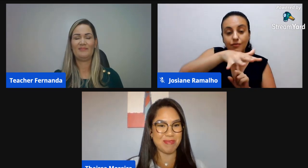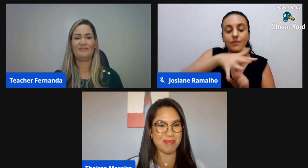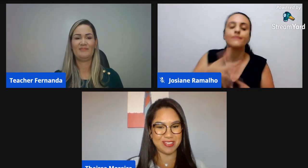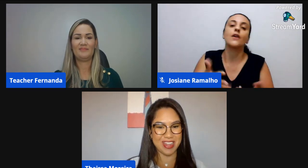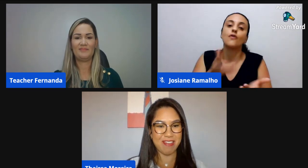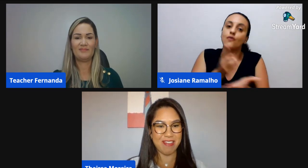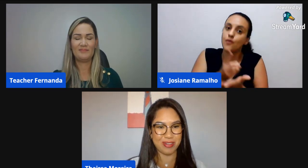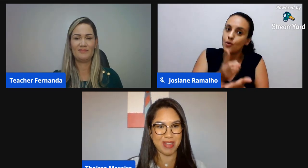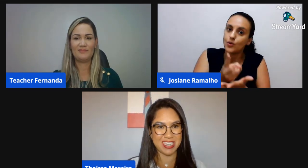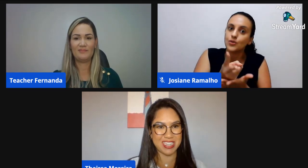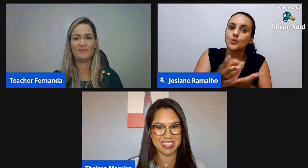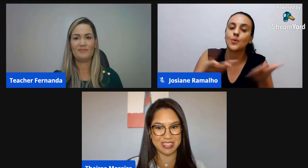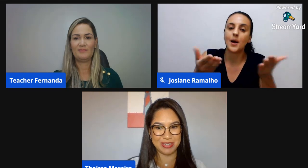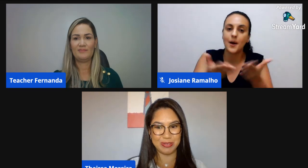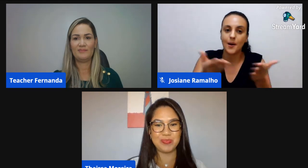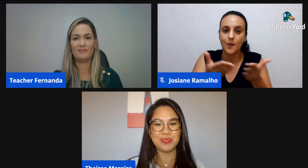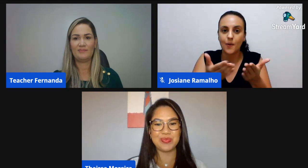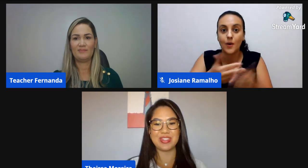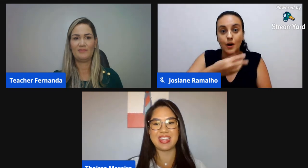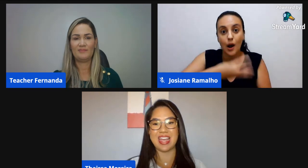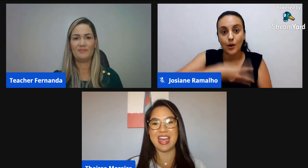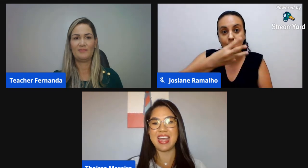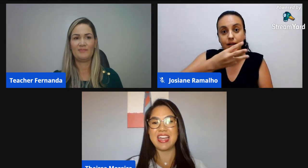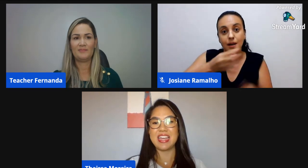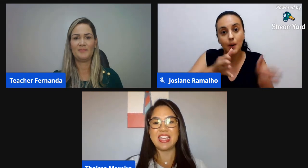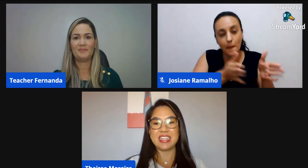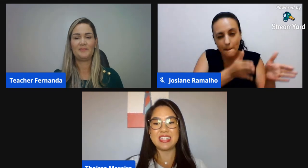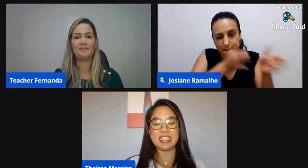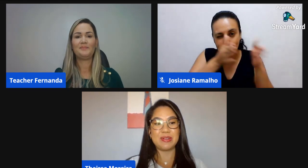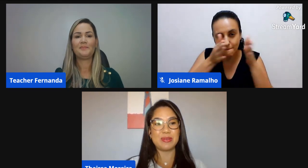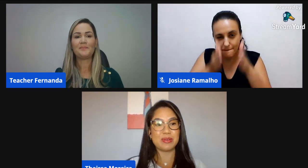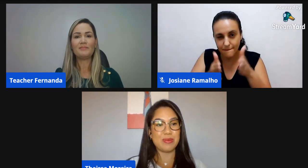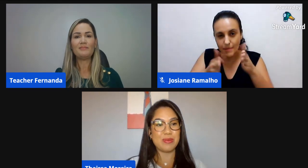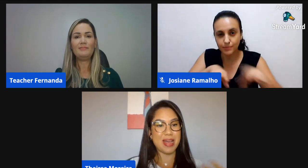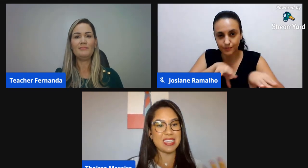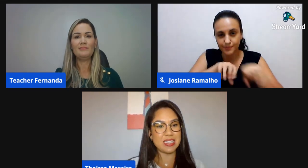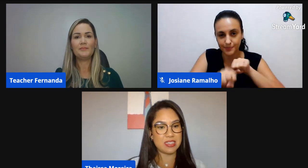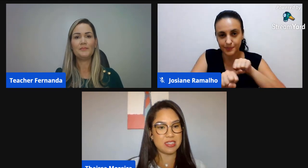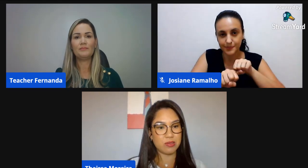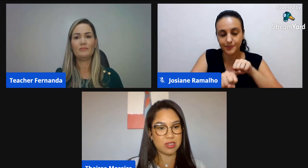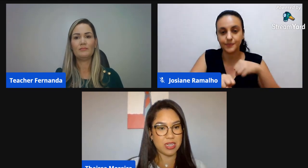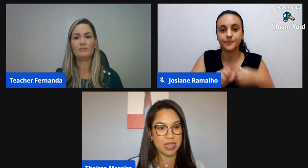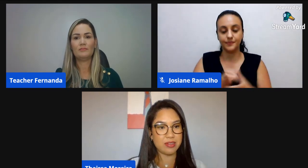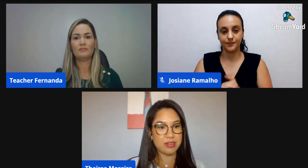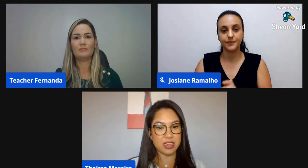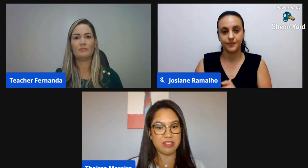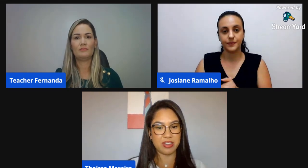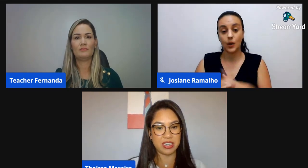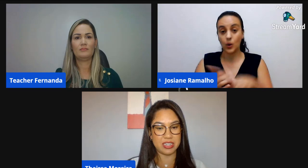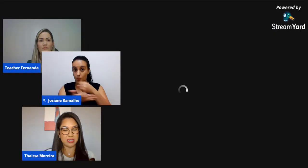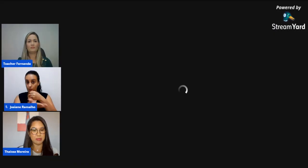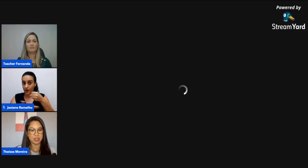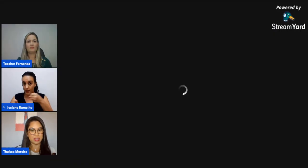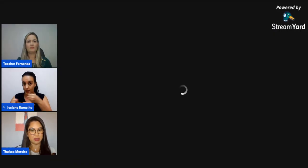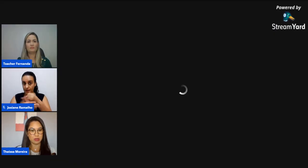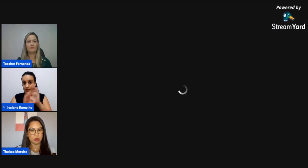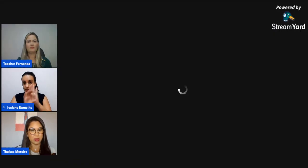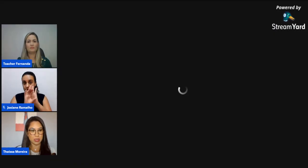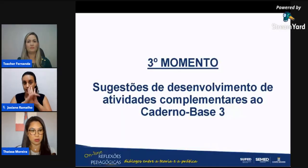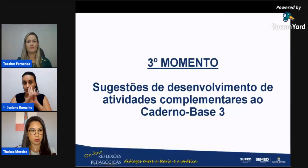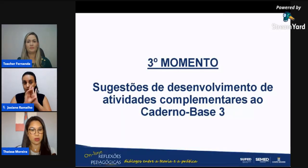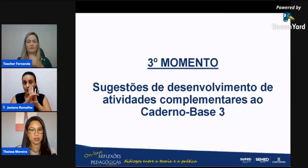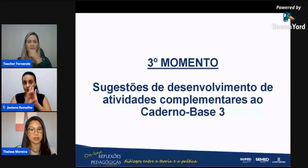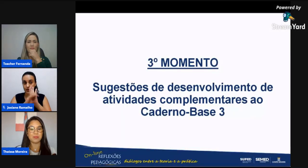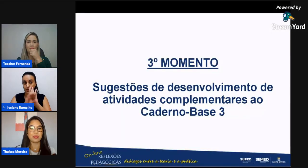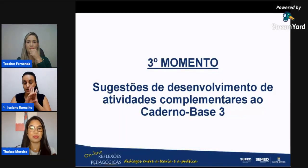terceiro momento da formação, tá? Então, com base nesses conceitos que a Fernanda apresentou